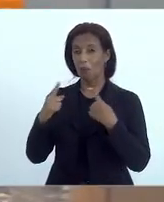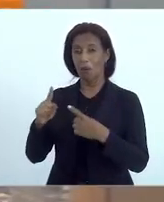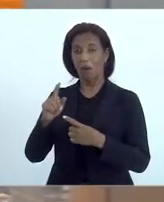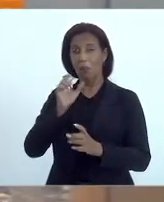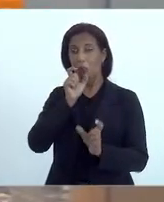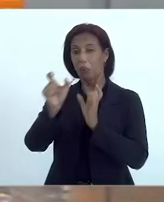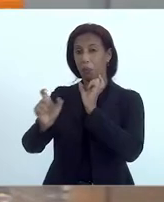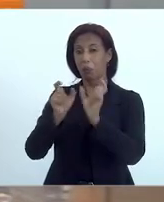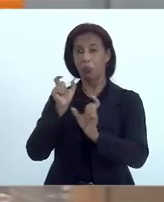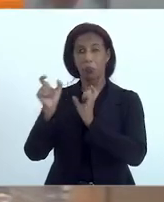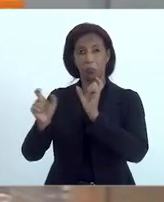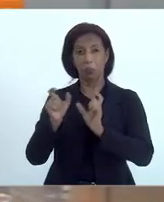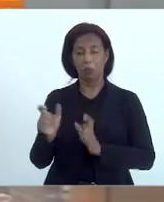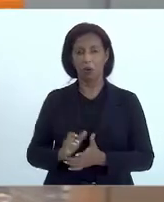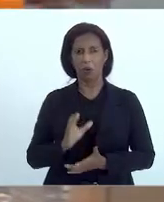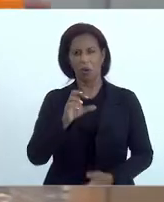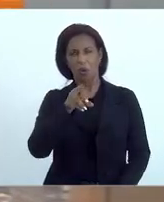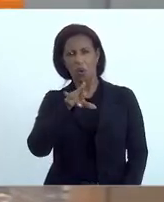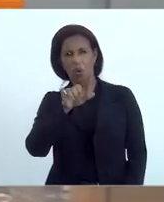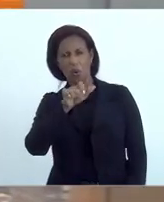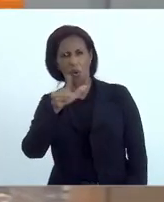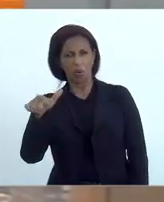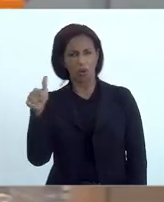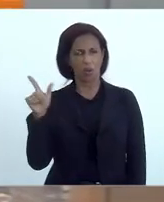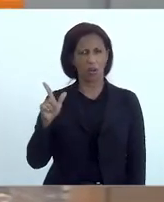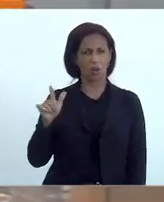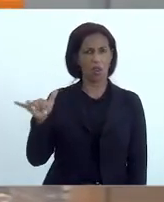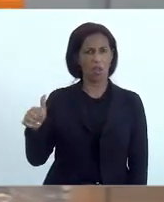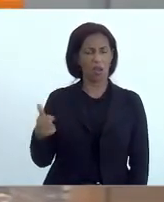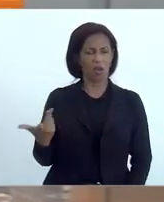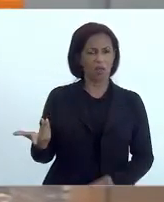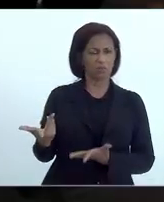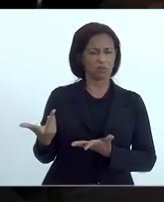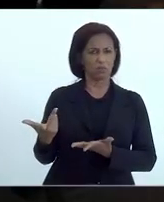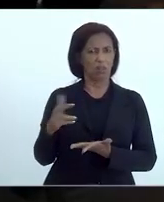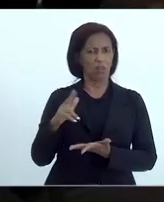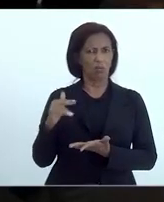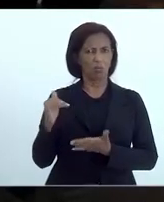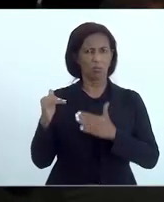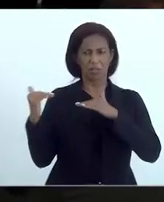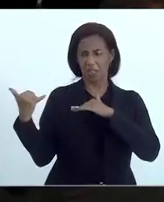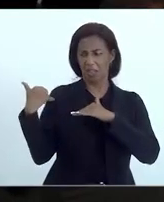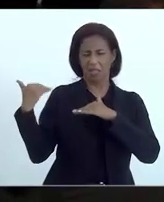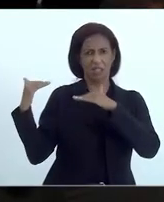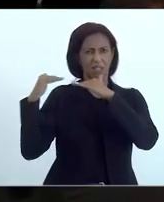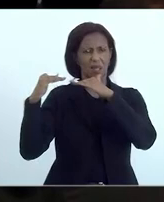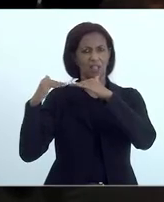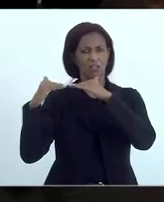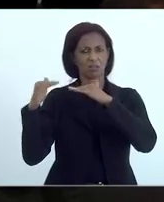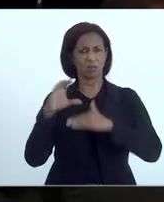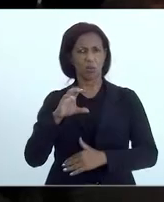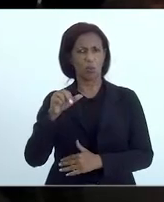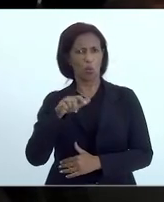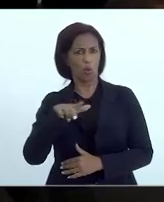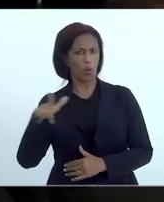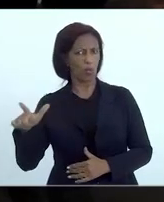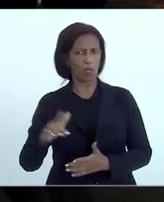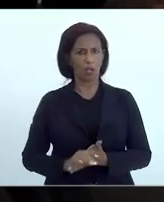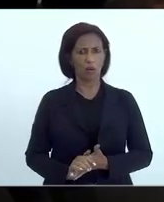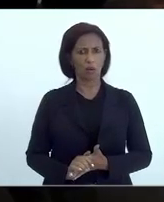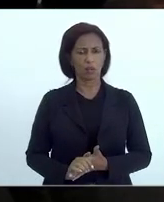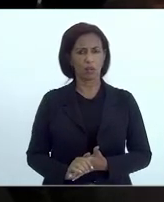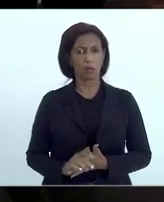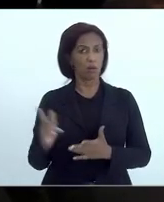Coronel Leandro e no manteiga foram dizer que ele tem no no gabaritado né a idade perfeita para seu Coronel imagino